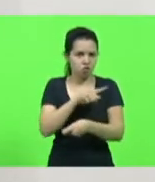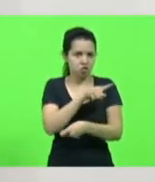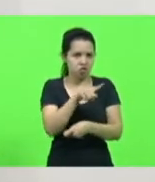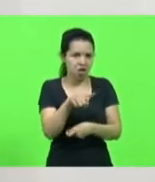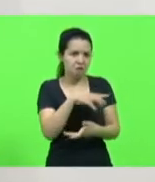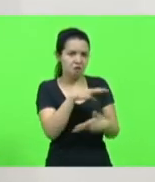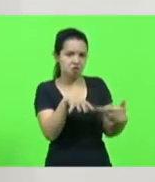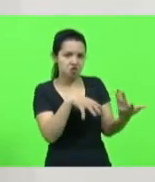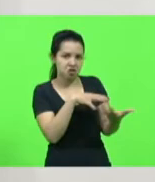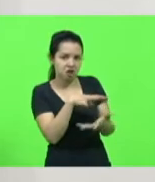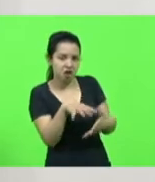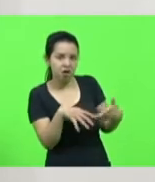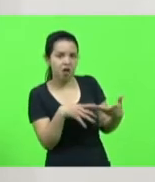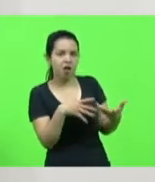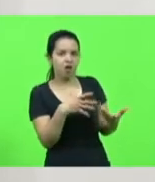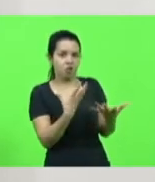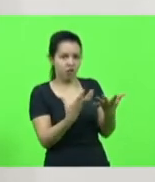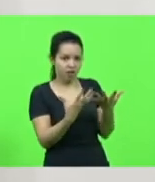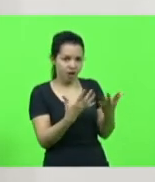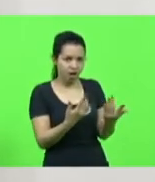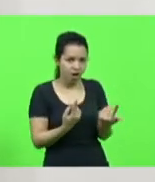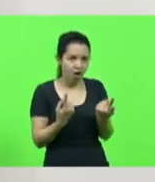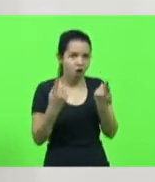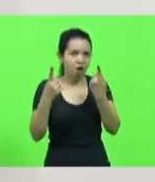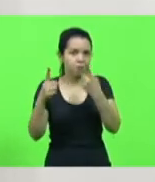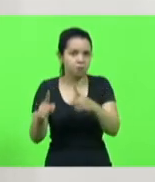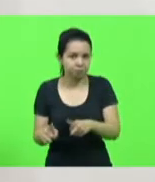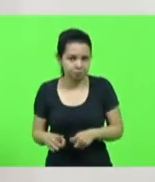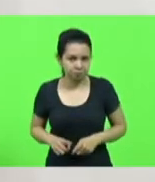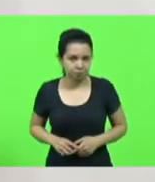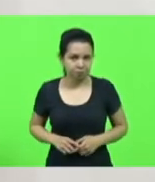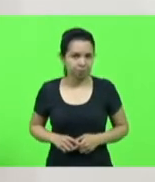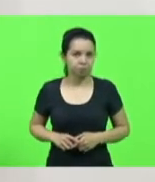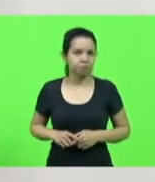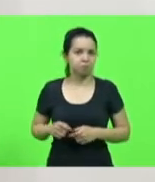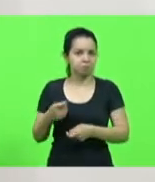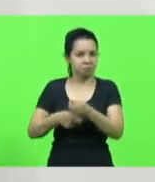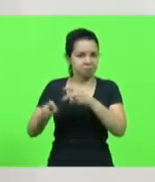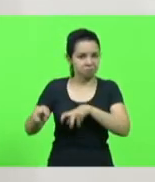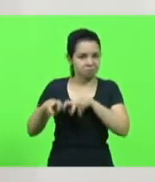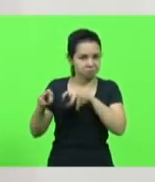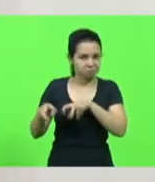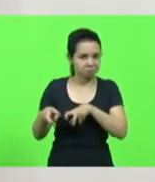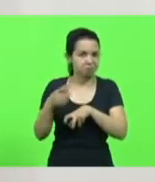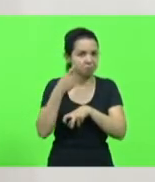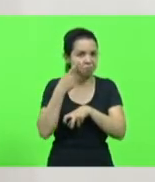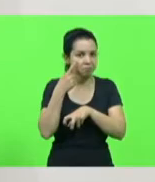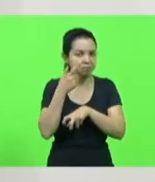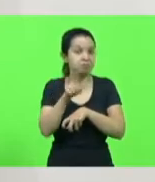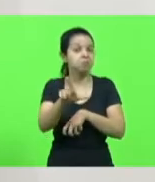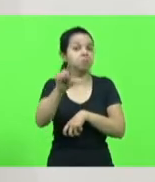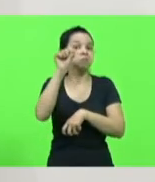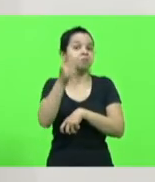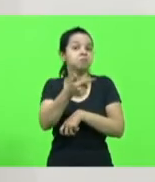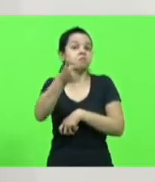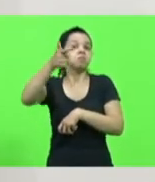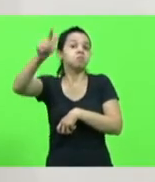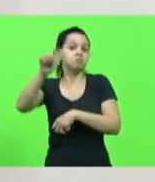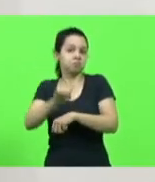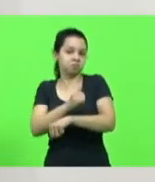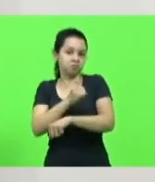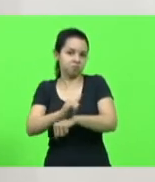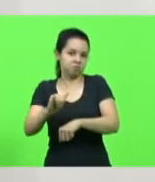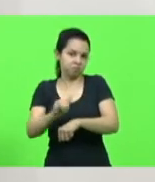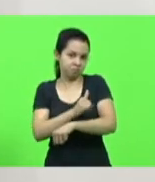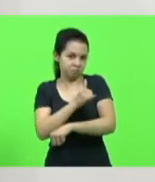de chinelo, querem enfrentar o agronegócio, então arrumem uma outra alternativa que gere mais renda,